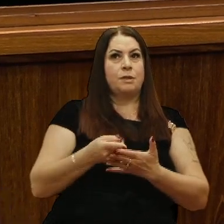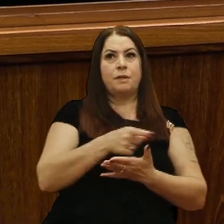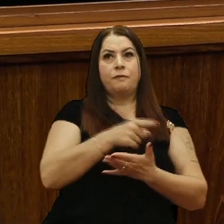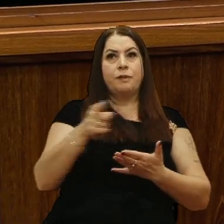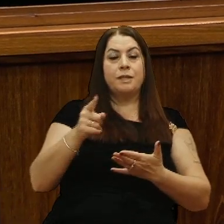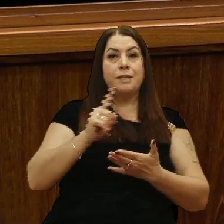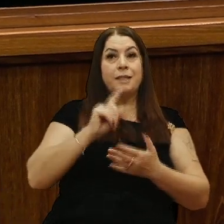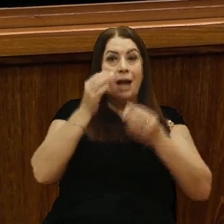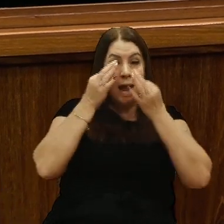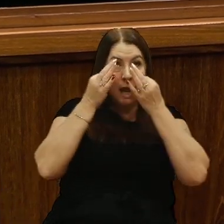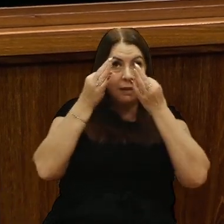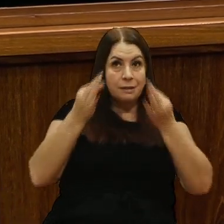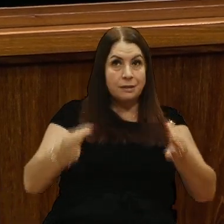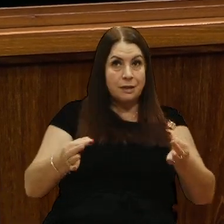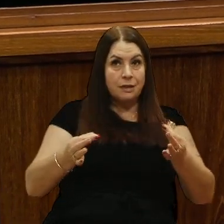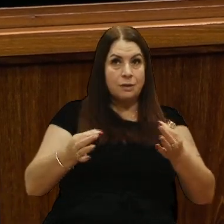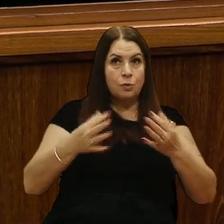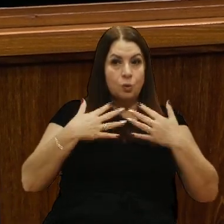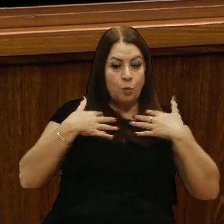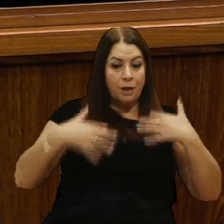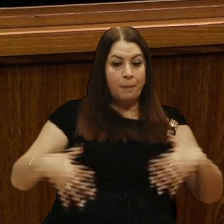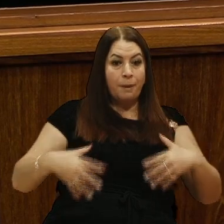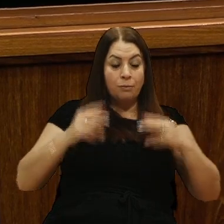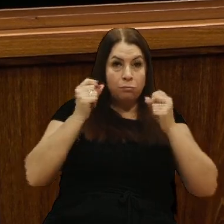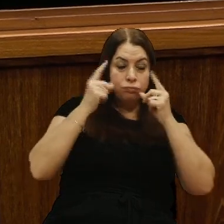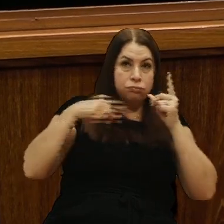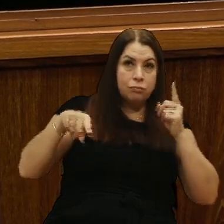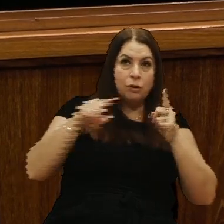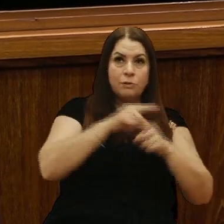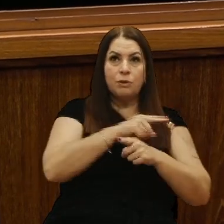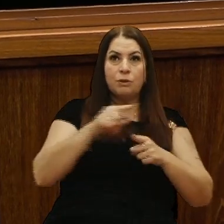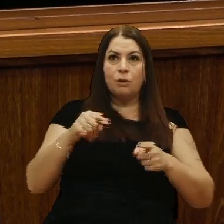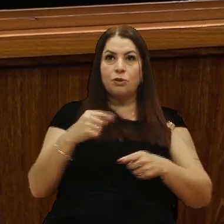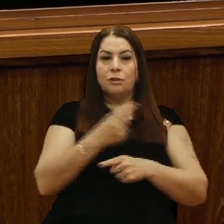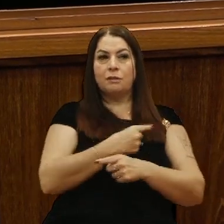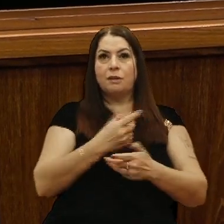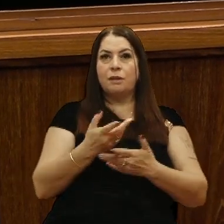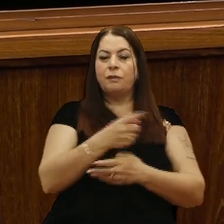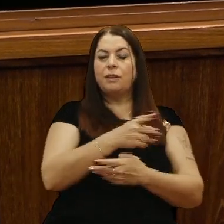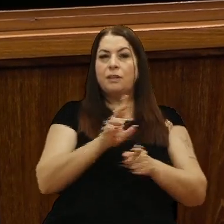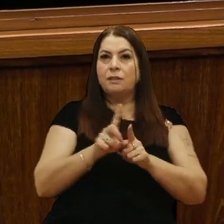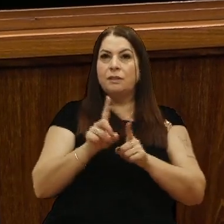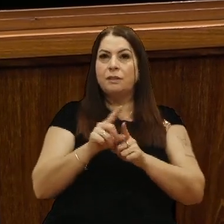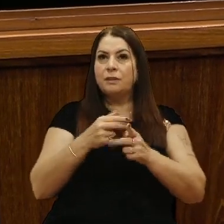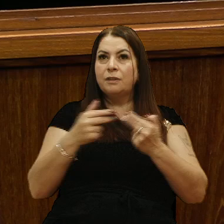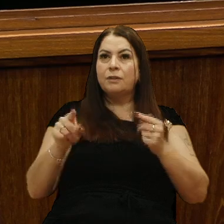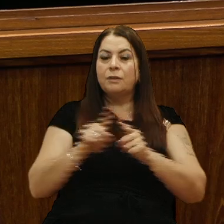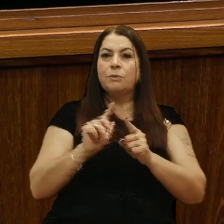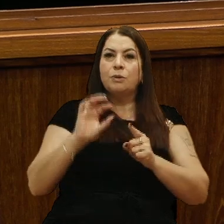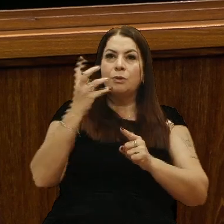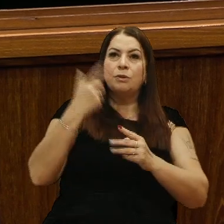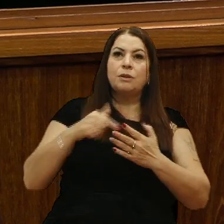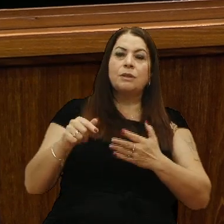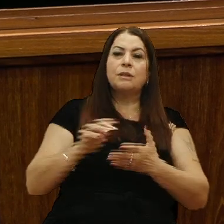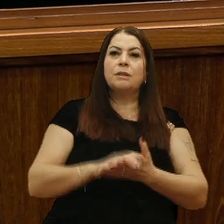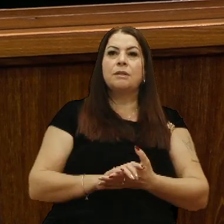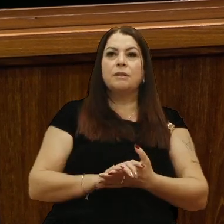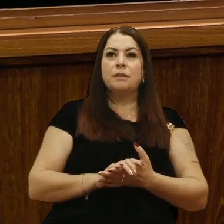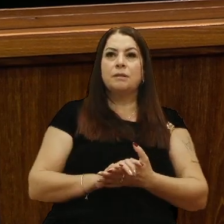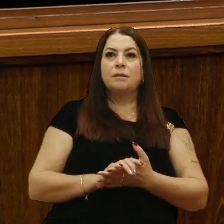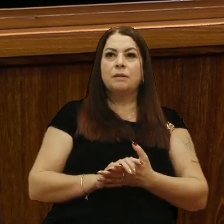estar atento, do teu corpo estar ligado, atento para tudo e qualquer coisa que pode acontecer